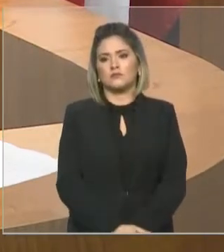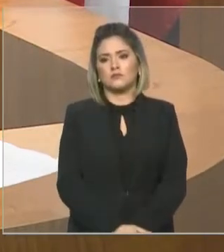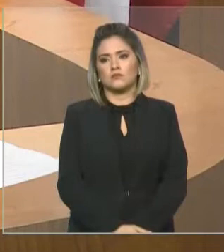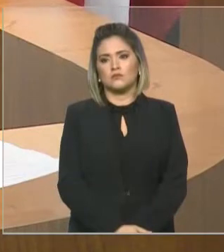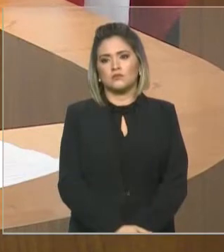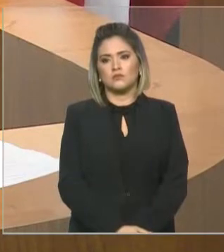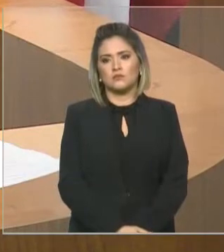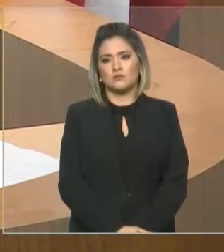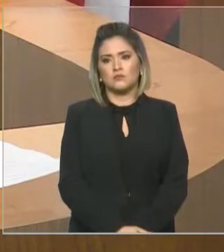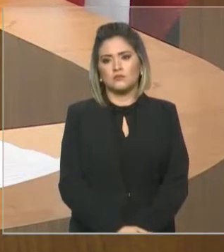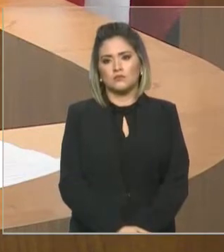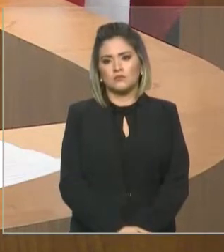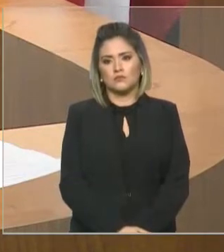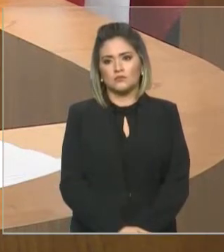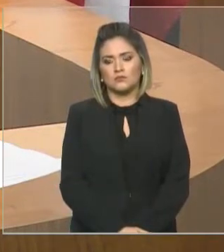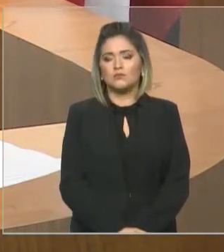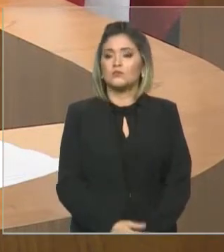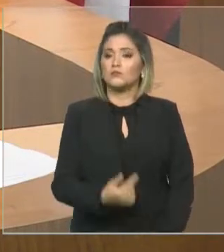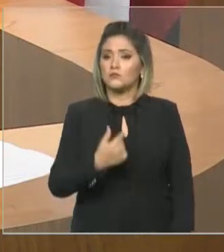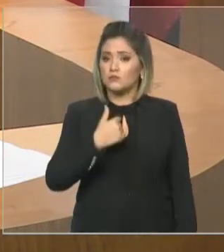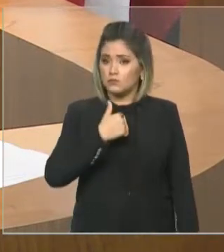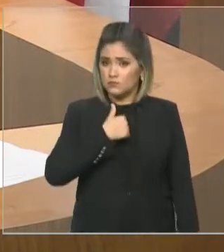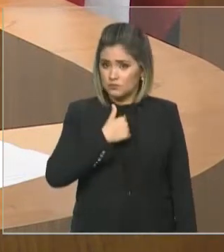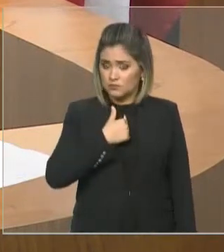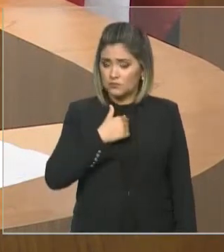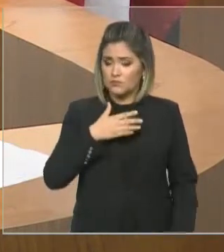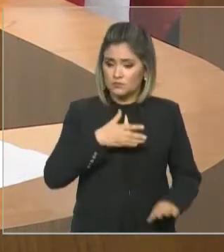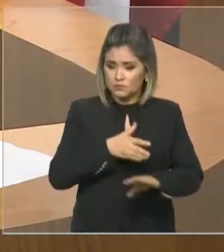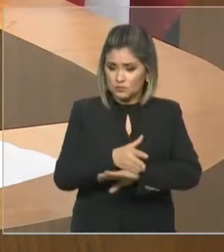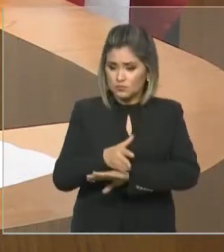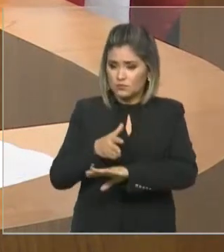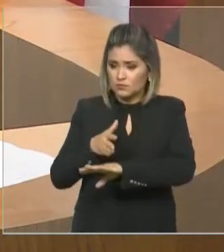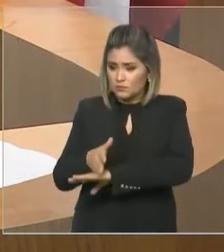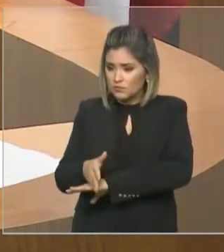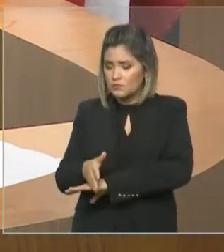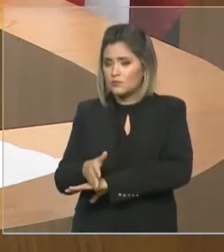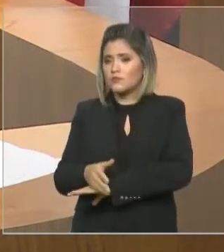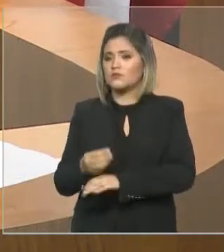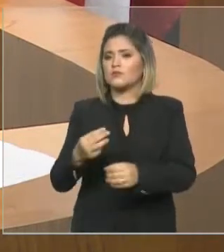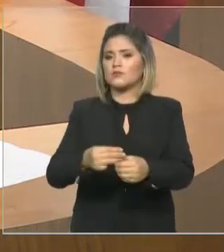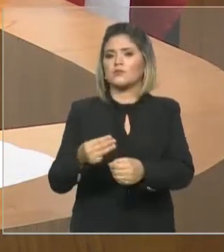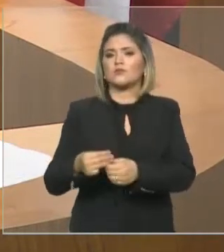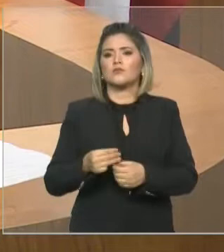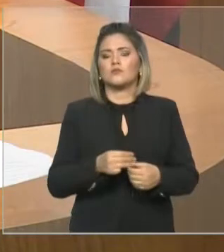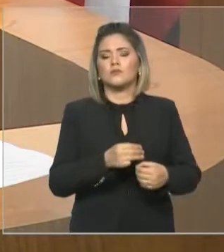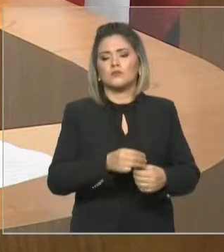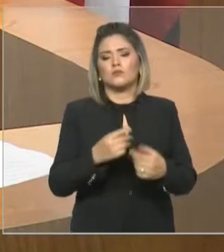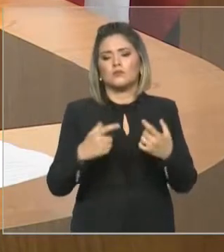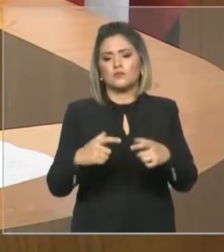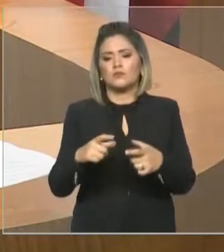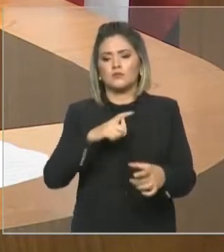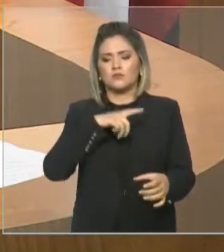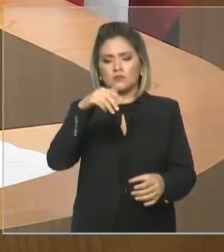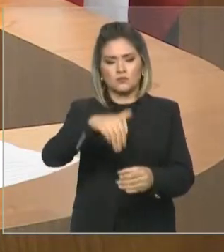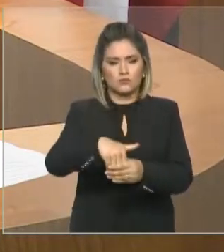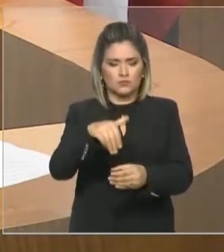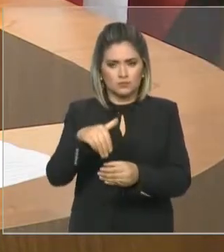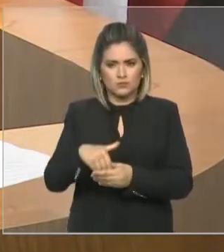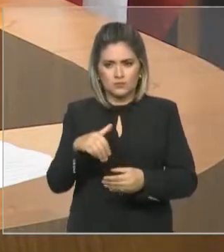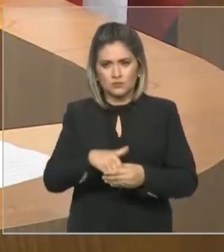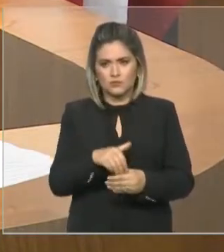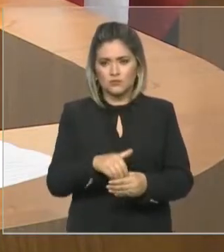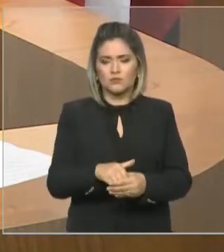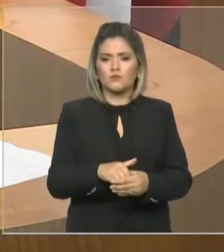Estarei presente nos municípios cuja população me deu um voto de confiança para dialogar, para discutir com